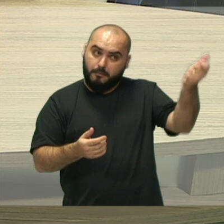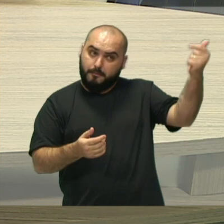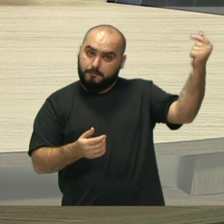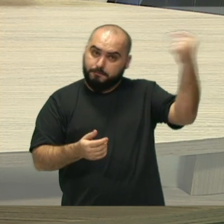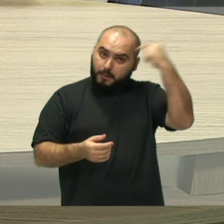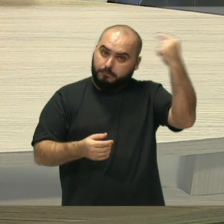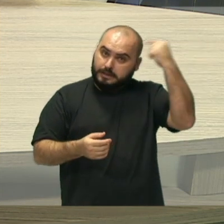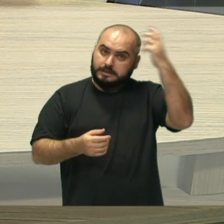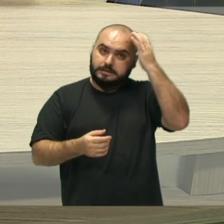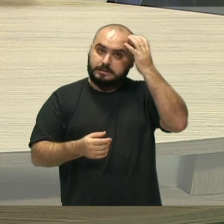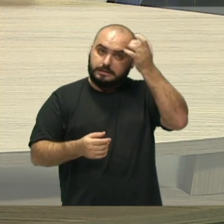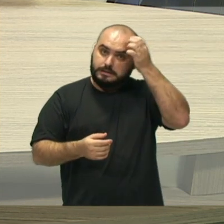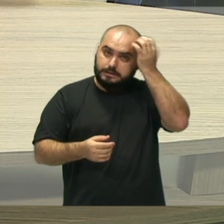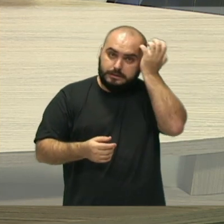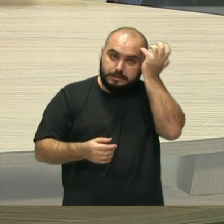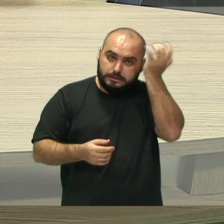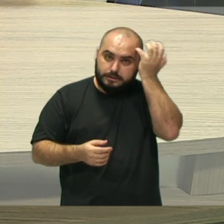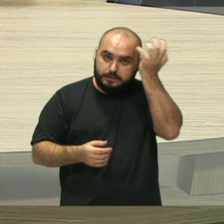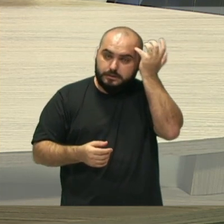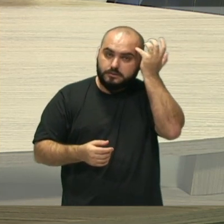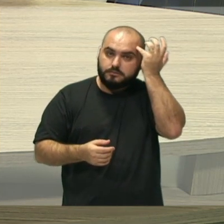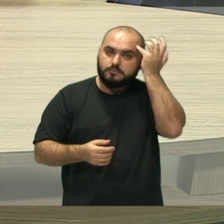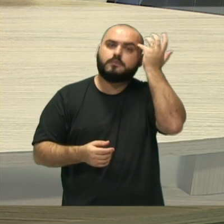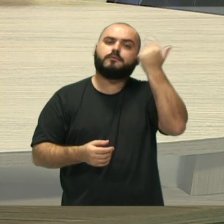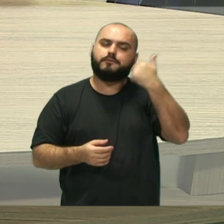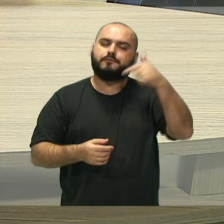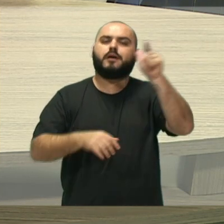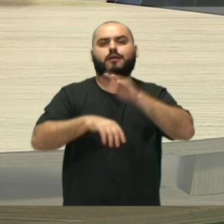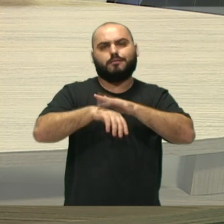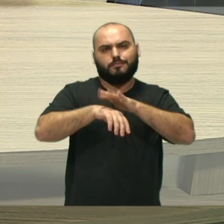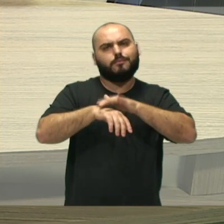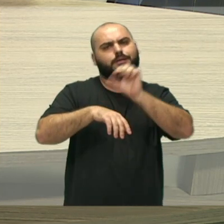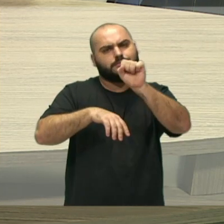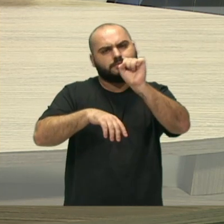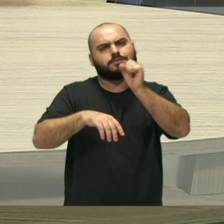inteiro, é muito mais provável que ele vá adoecer com mais facilidade.